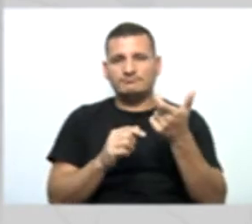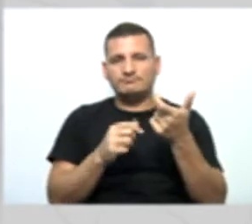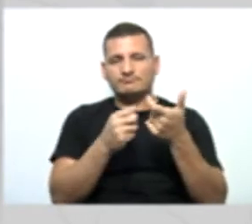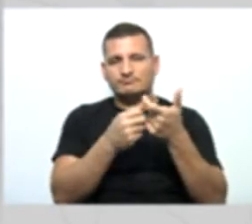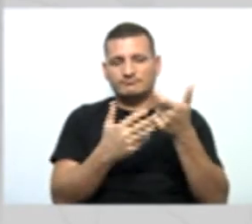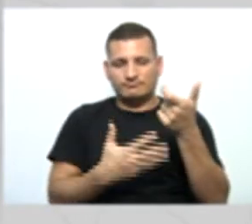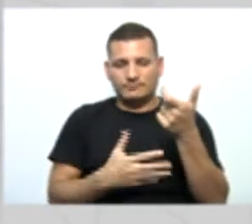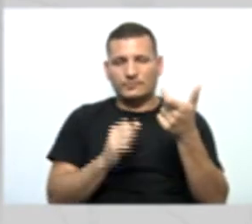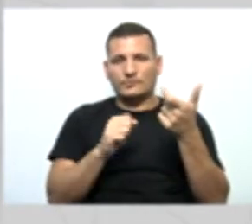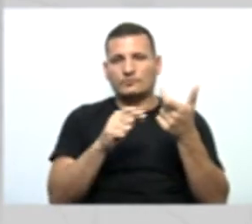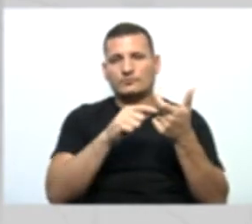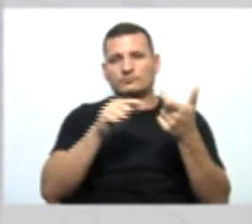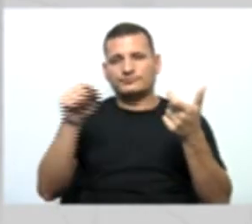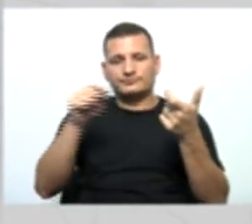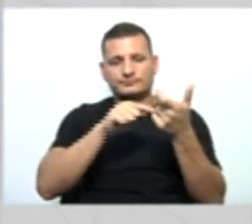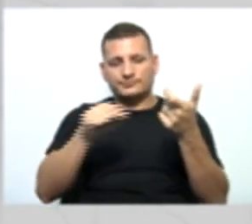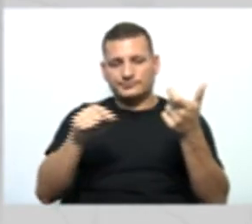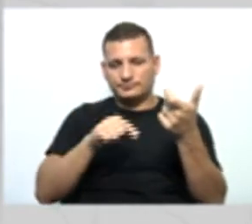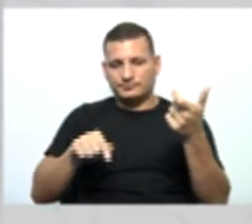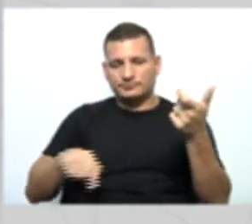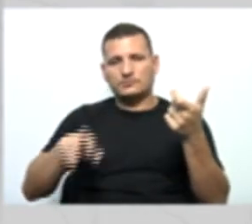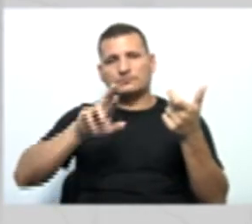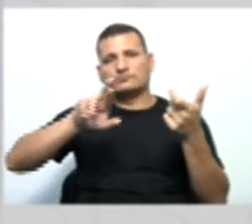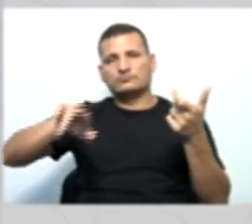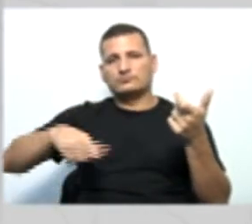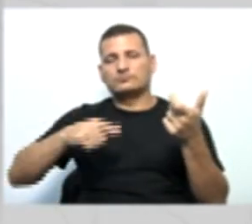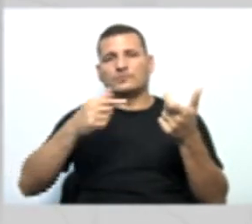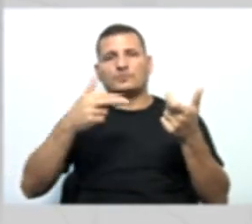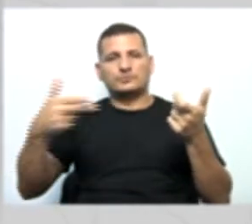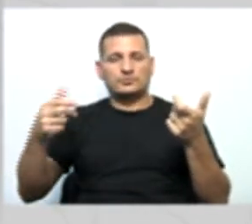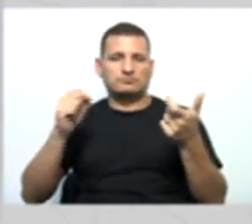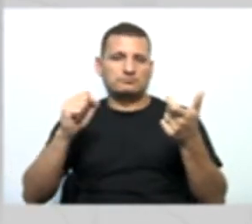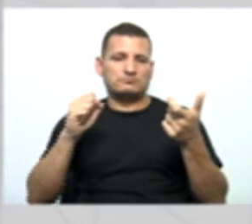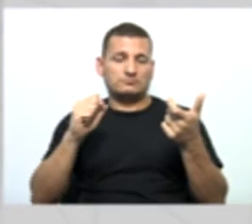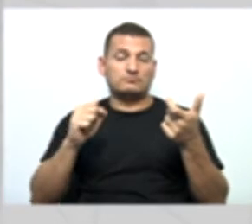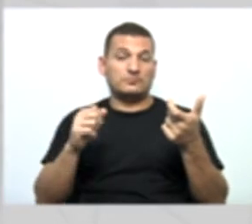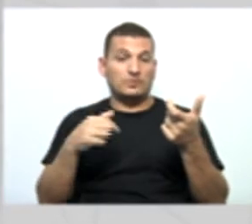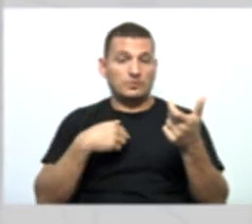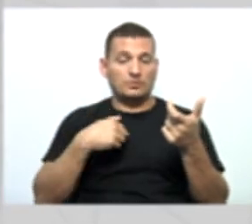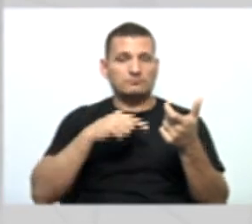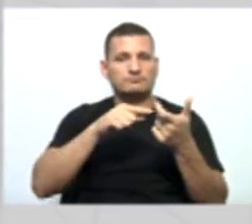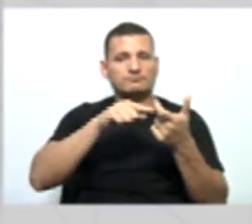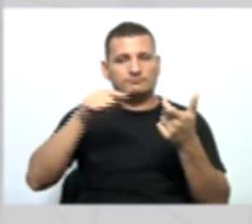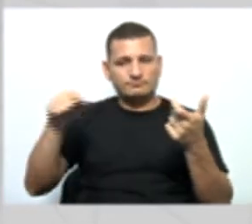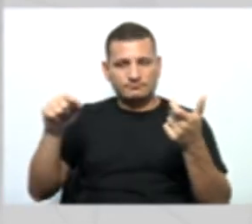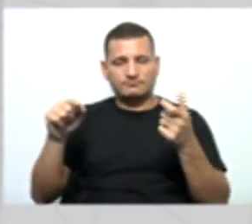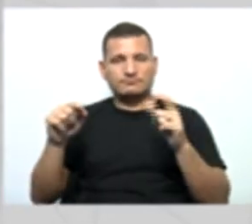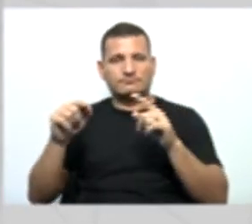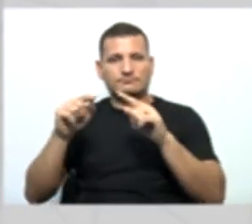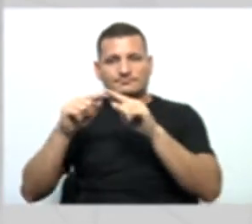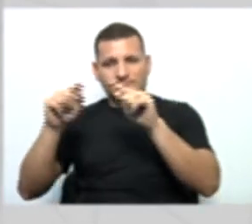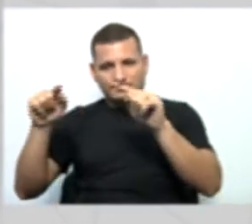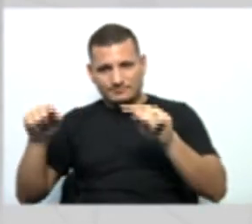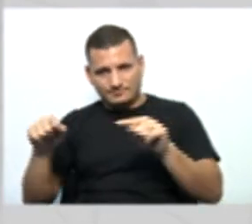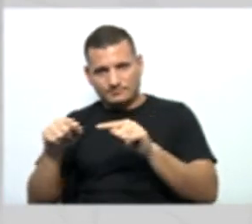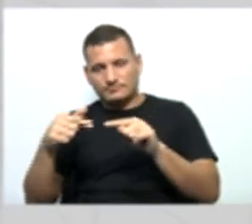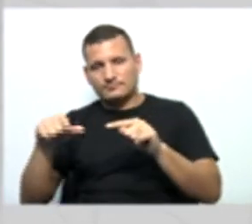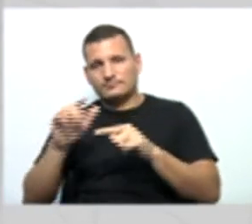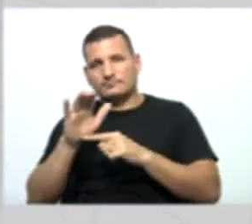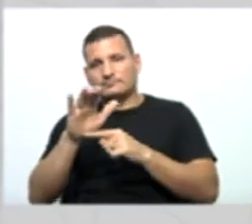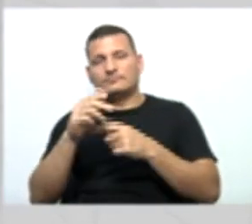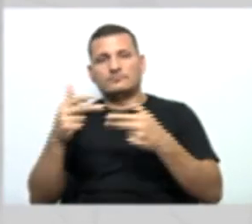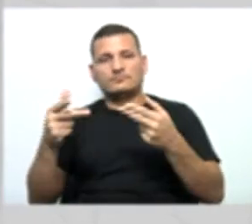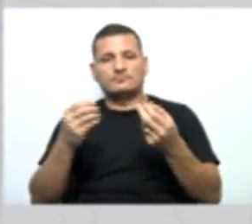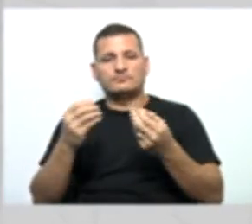criar diversos objetos. Posso. Vou criar um aqui do lado para vocês verem como que a gente vai fazer a partir dessas